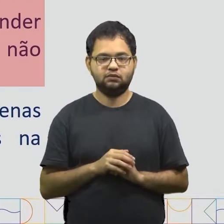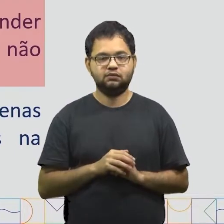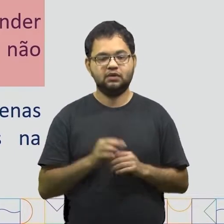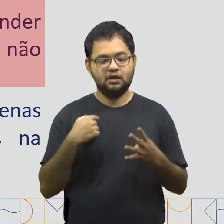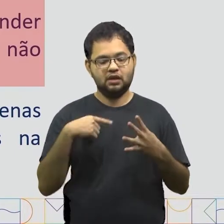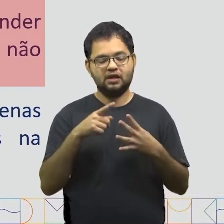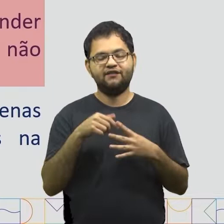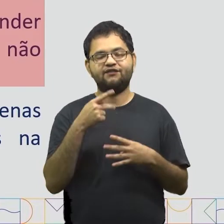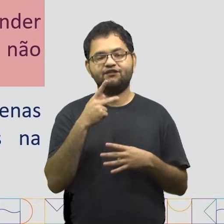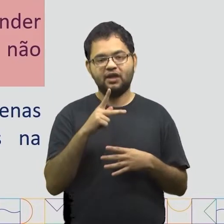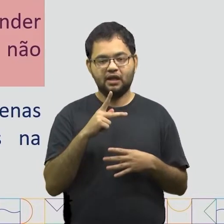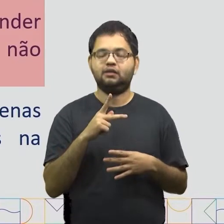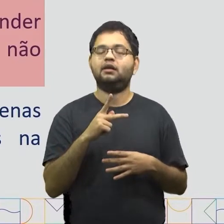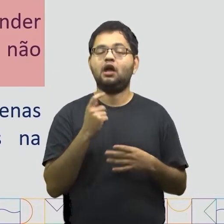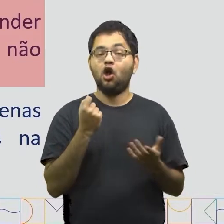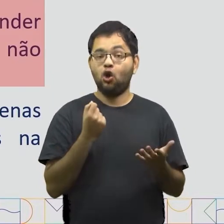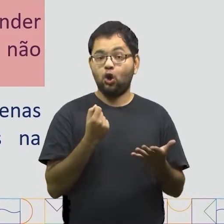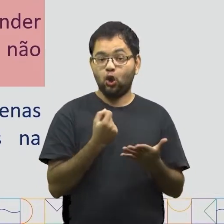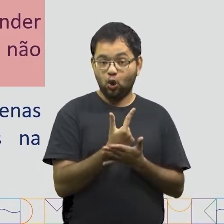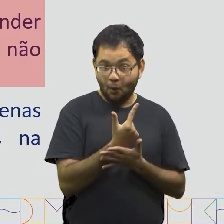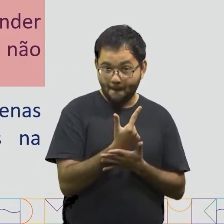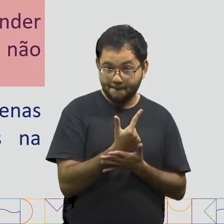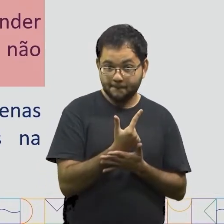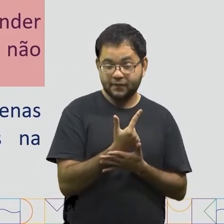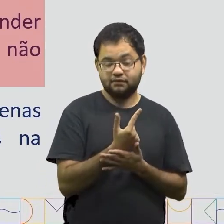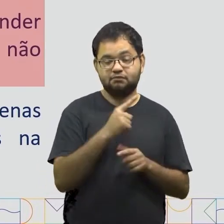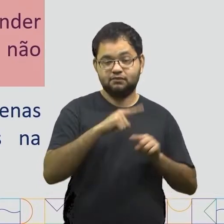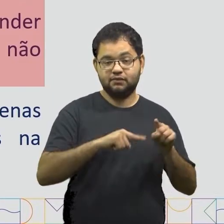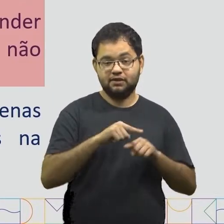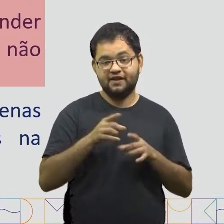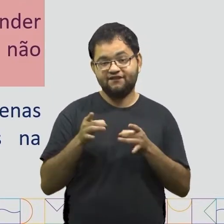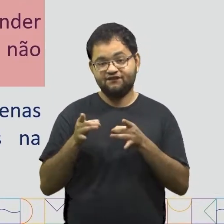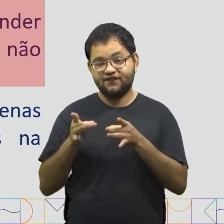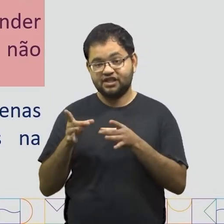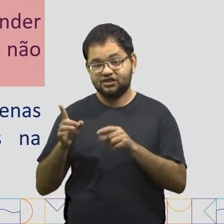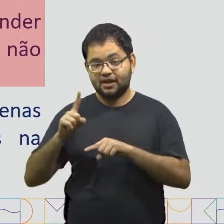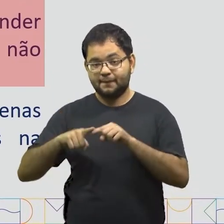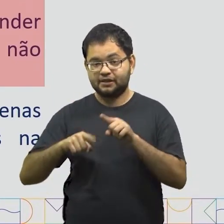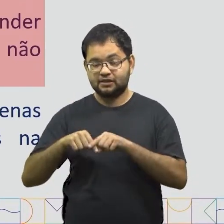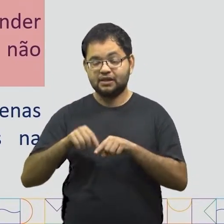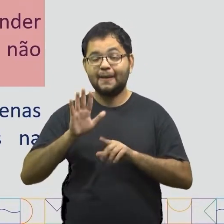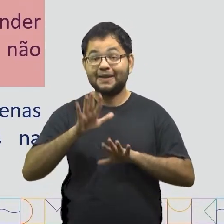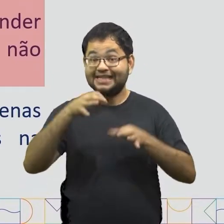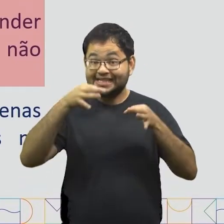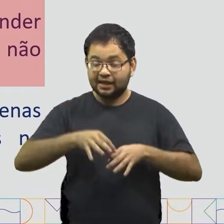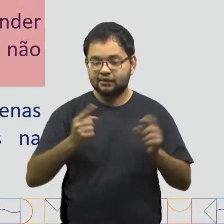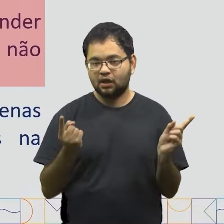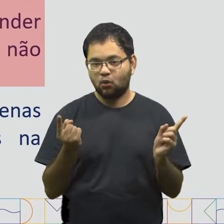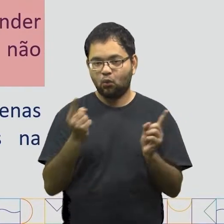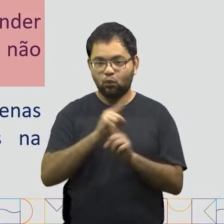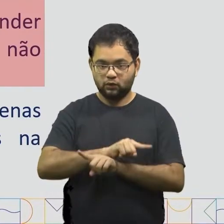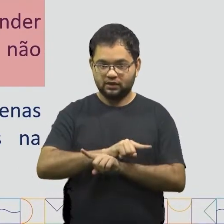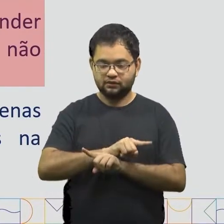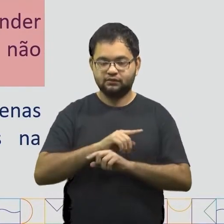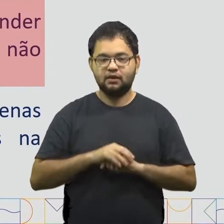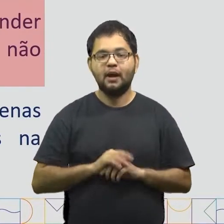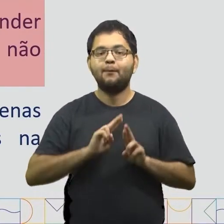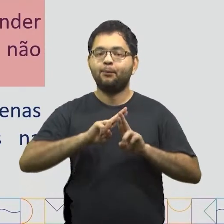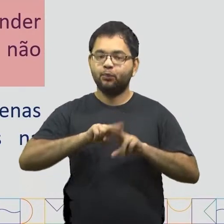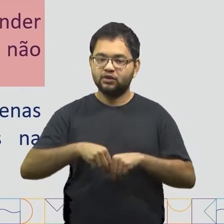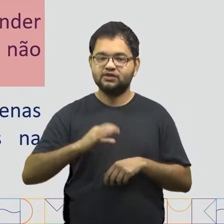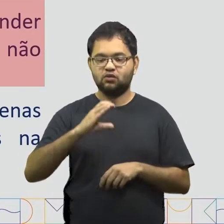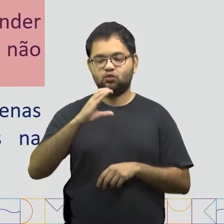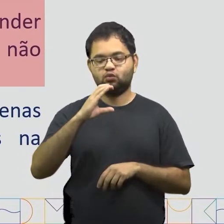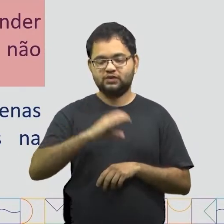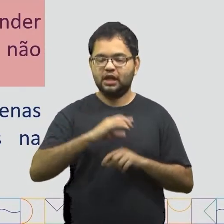ela afirma que eles compravam as mercadorias e vendiam matérias-primas mas é o contrário por isso a alternativa